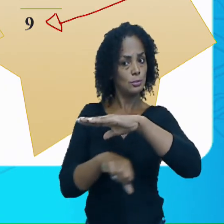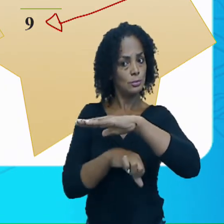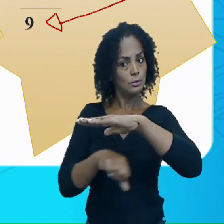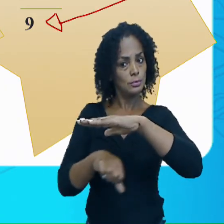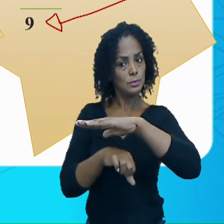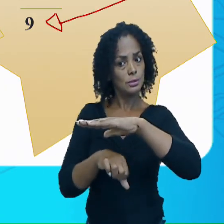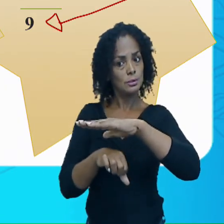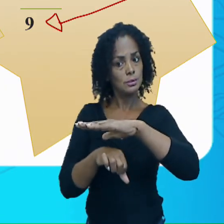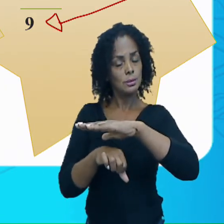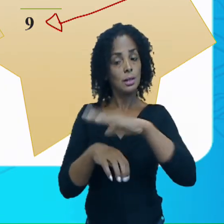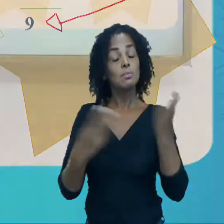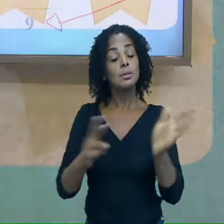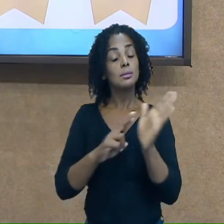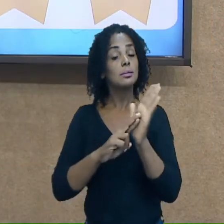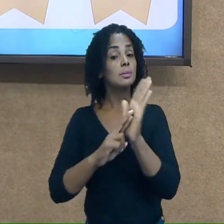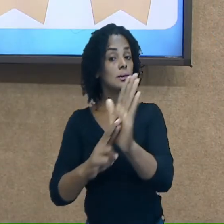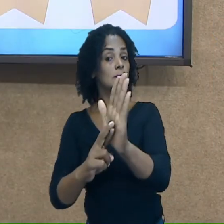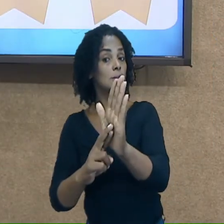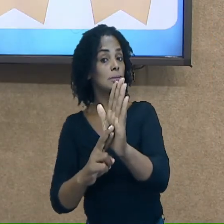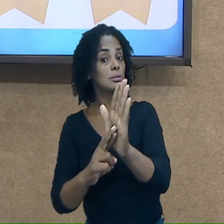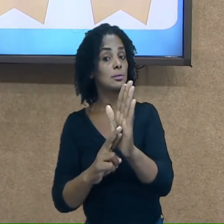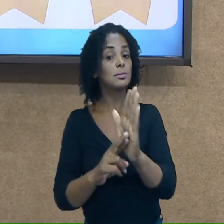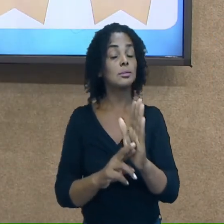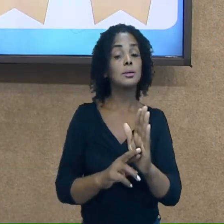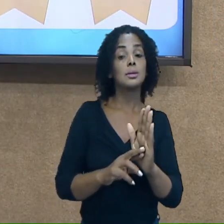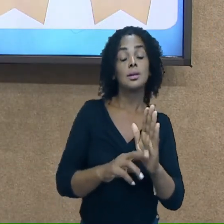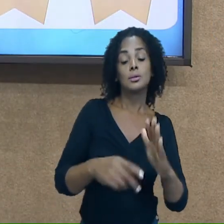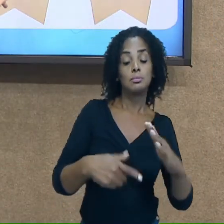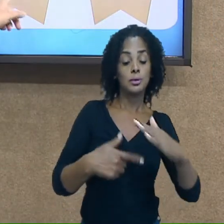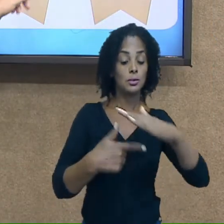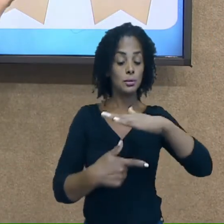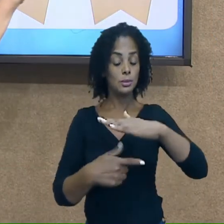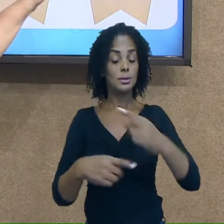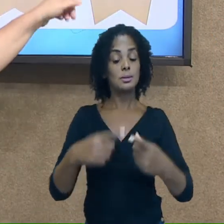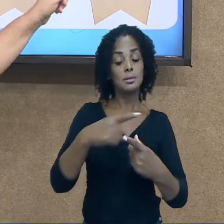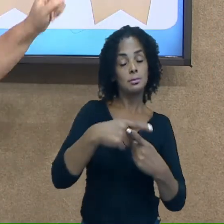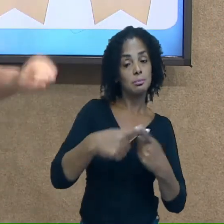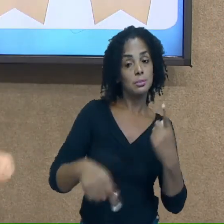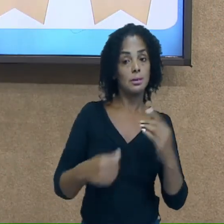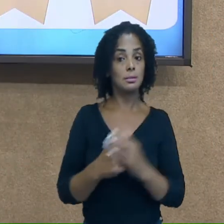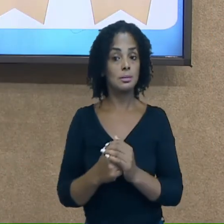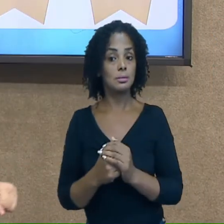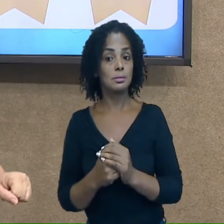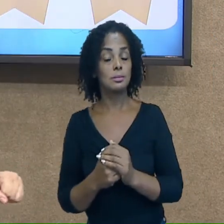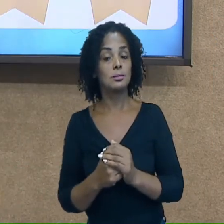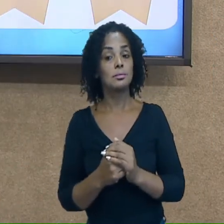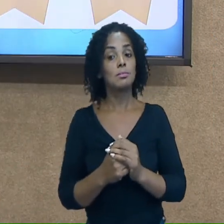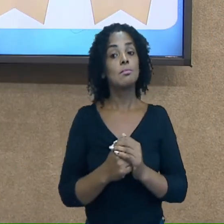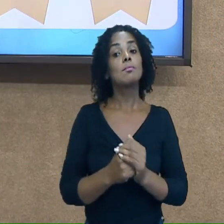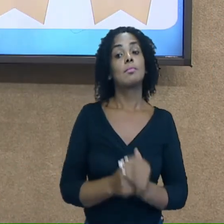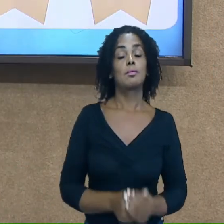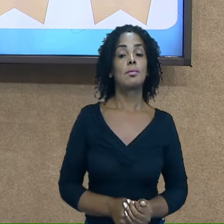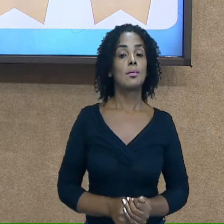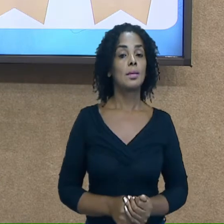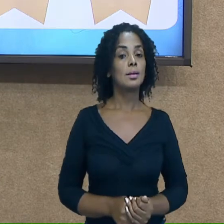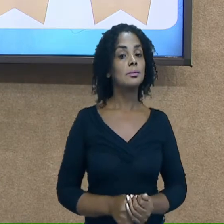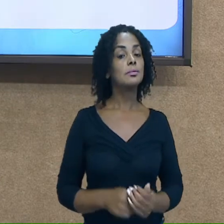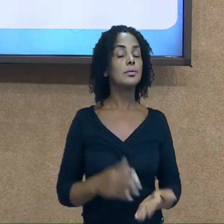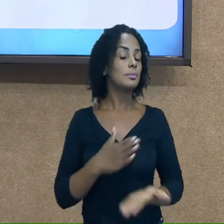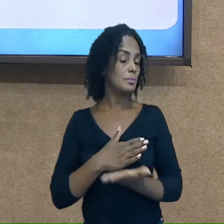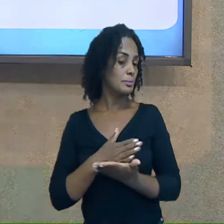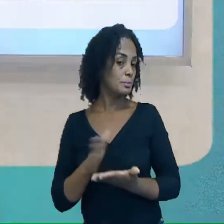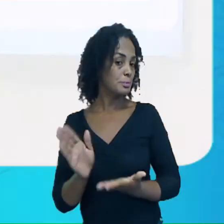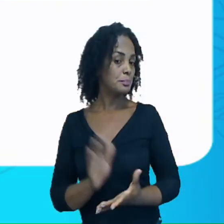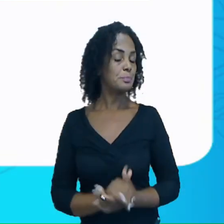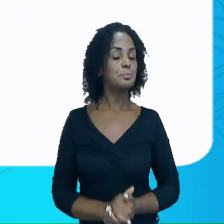aqui representação de 2 embaixo, vai ser meio, 8 oitavos e 9 nonos, ok? Vamos